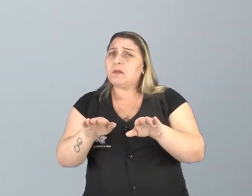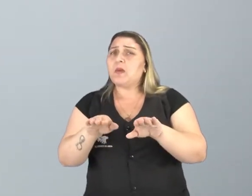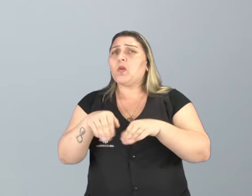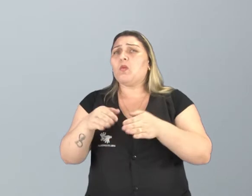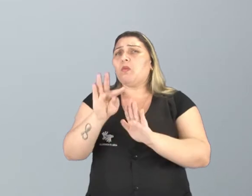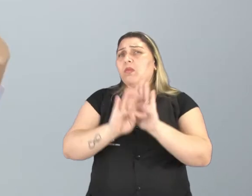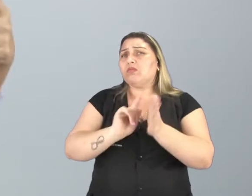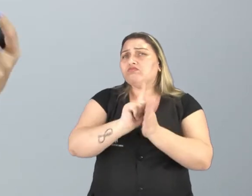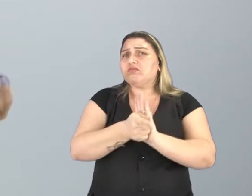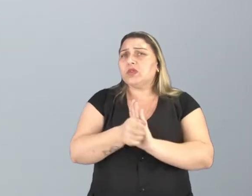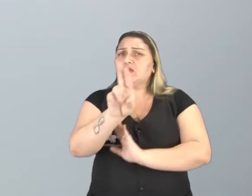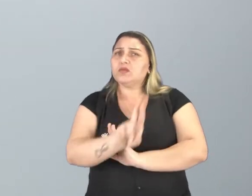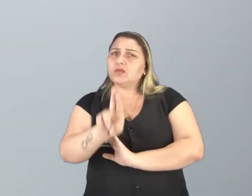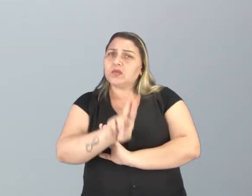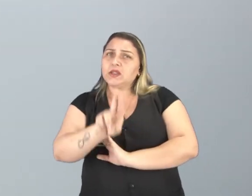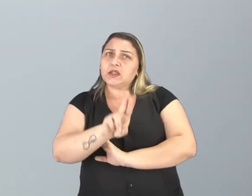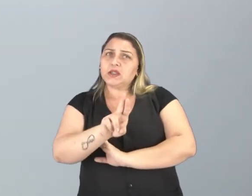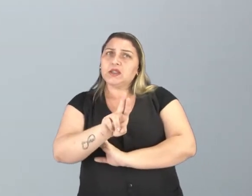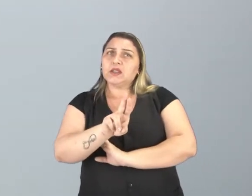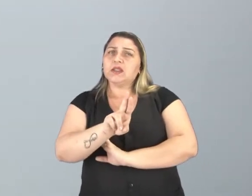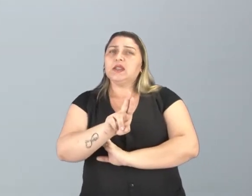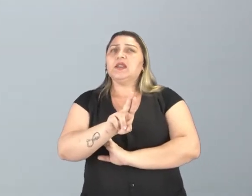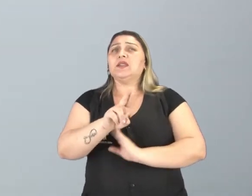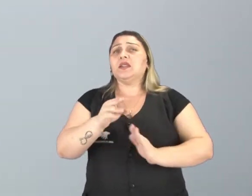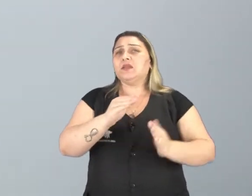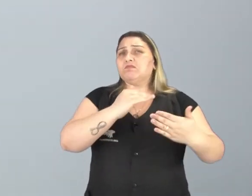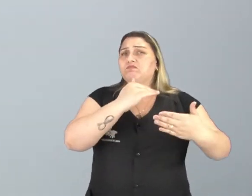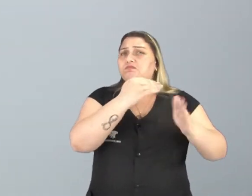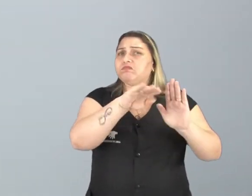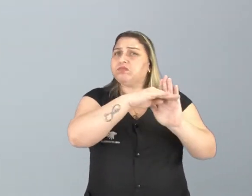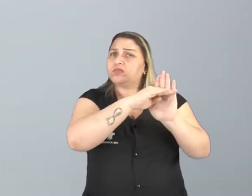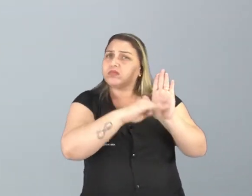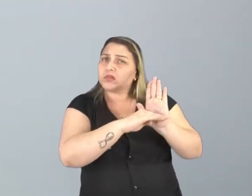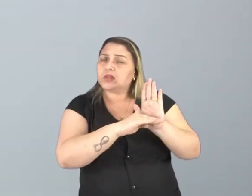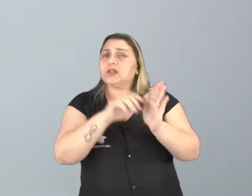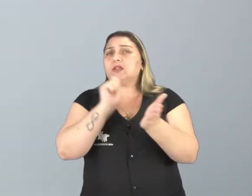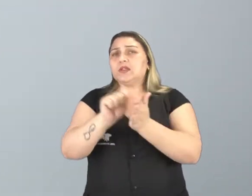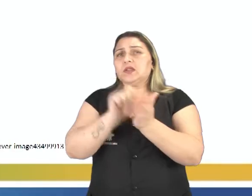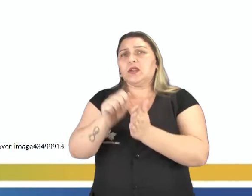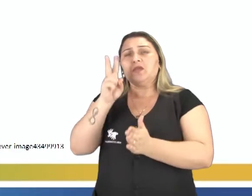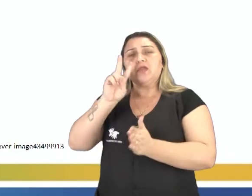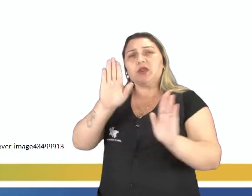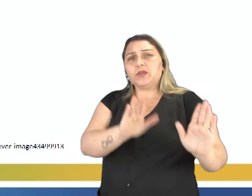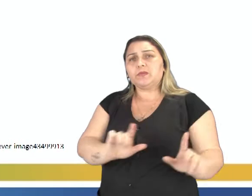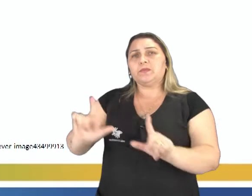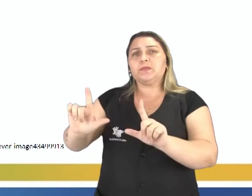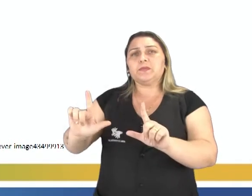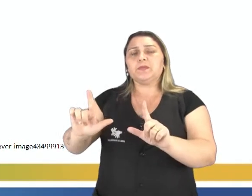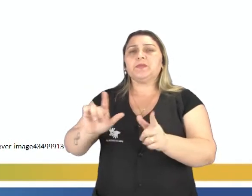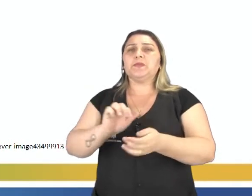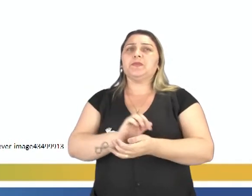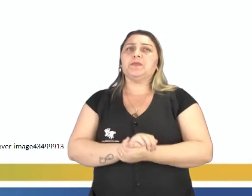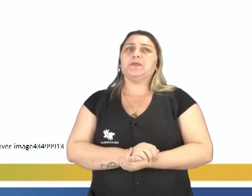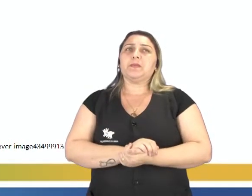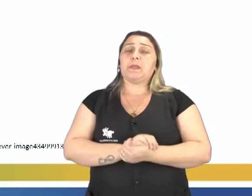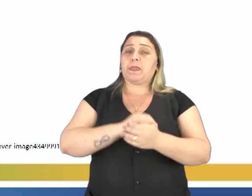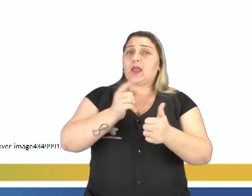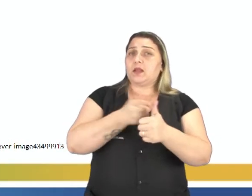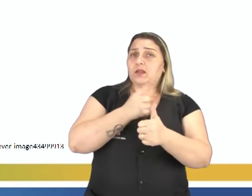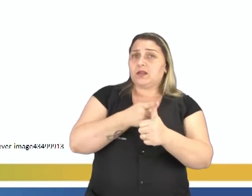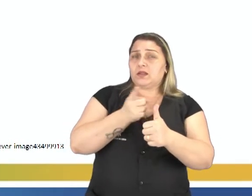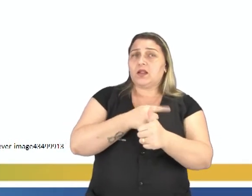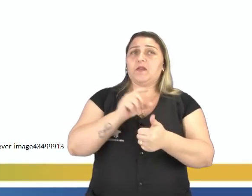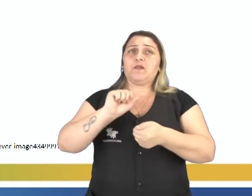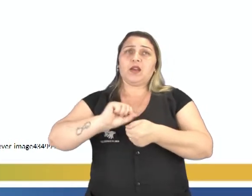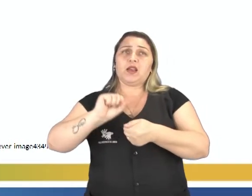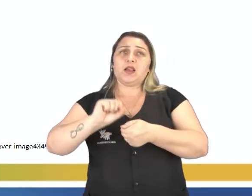em consideração as etapas da escrita. Então, vejamos a seguir. A primeira coisa que eu tenho que fazer é a escolha